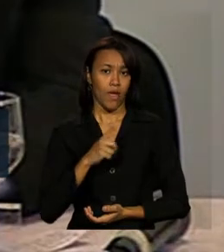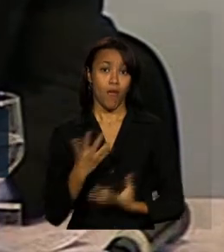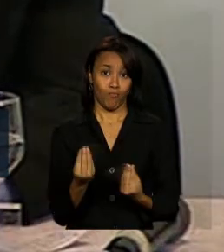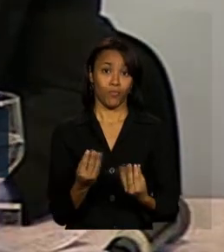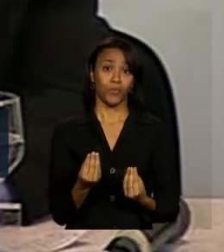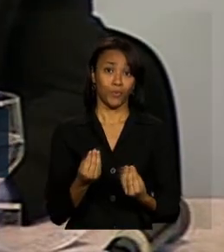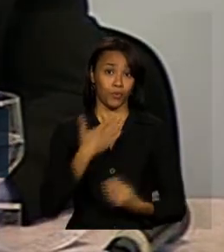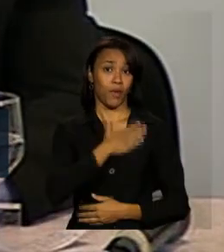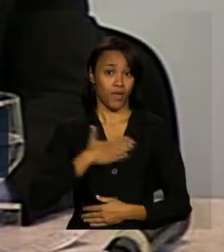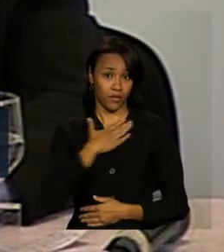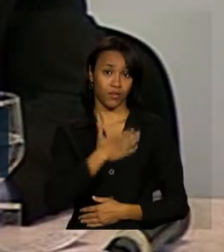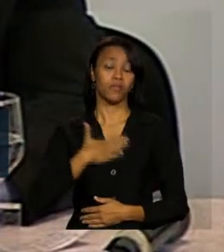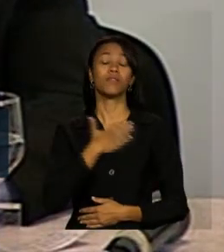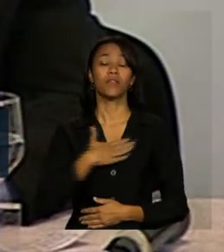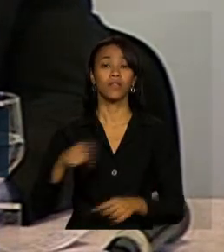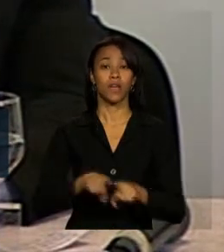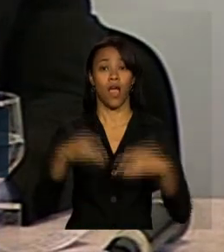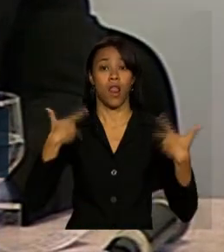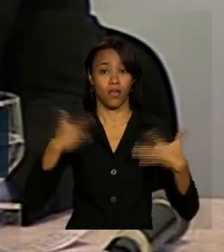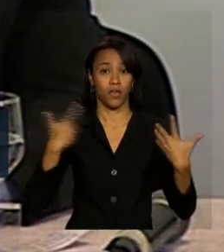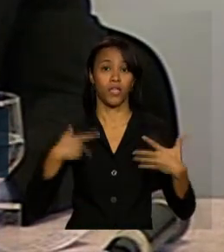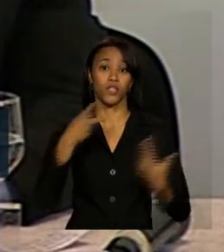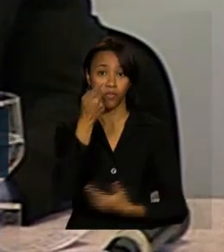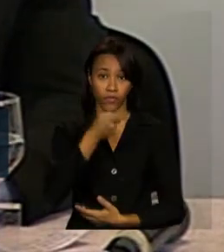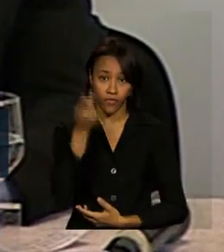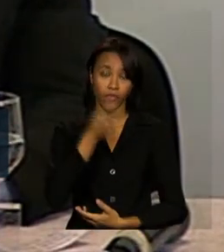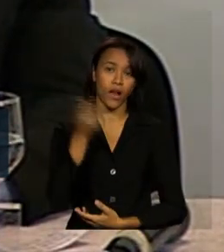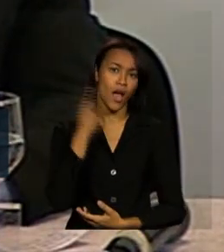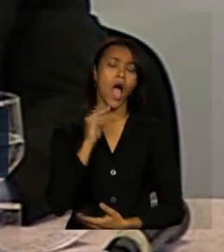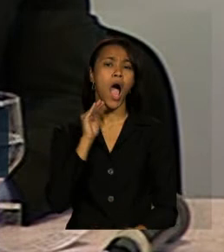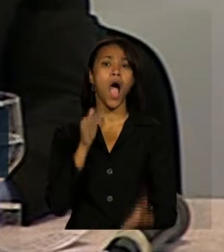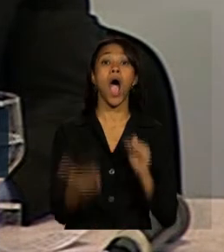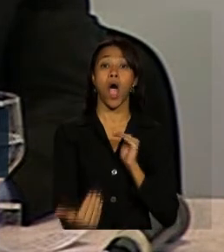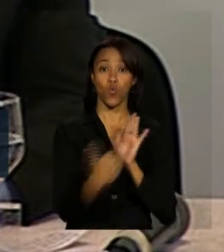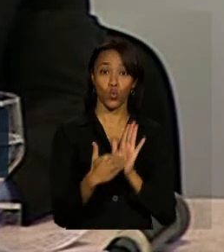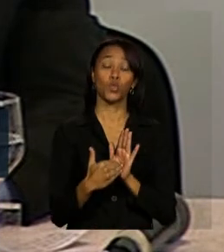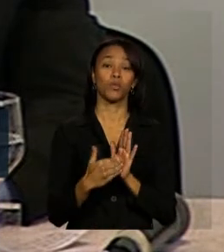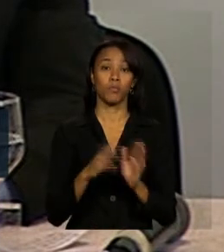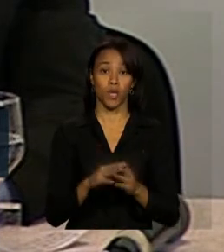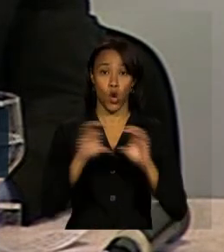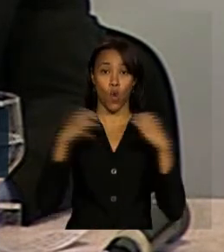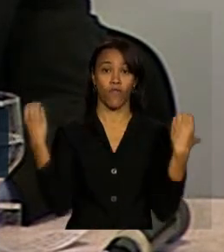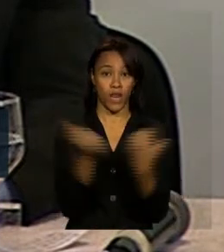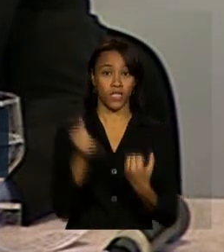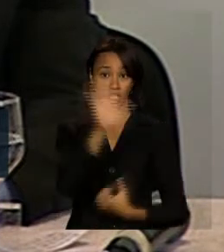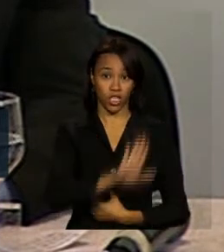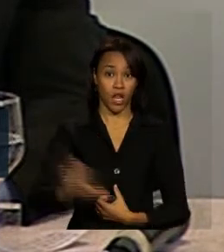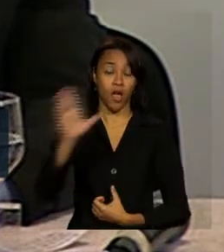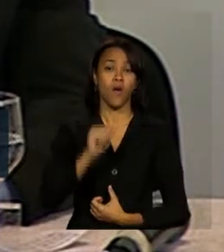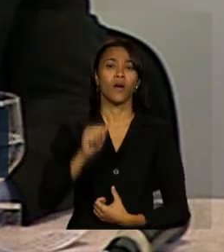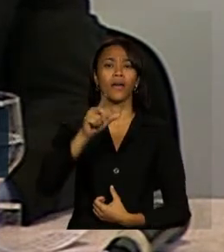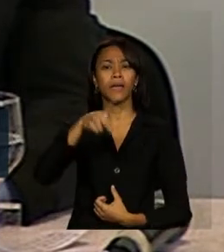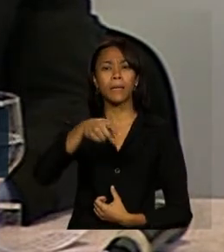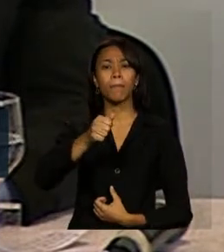é um grande prazer, uma grande alegria de ressaltar que durante a última Conferência Geral da Unesco em Paris, em